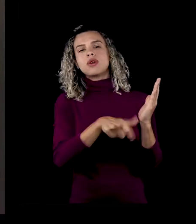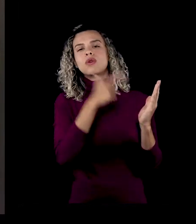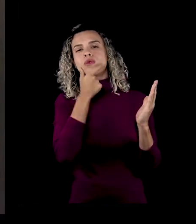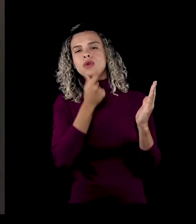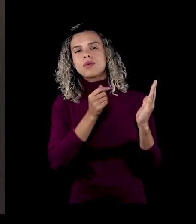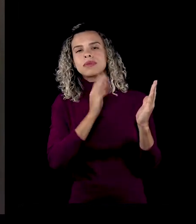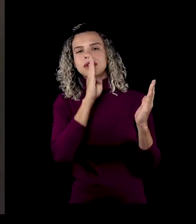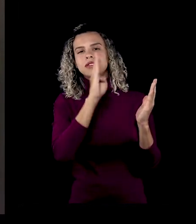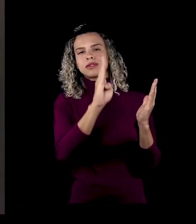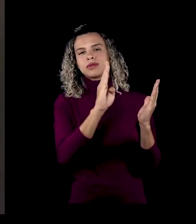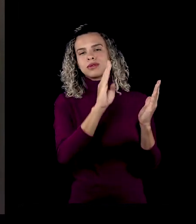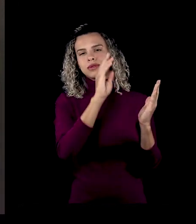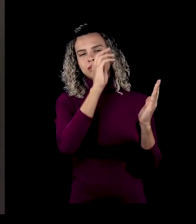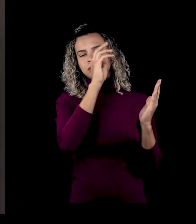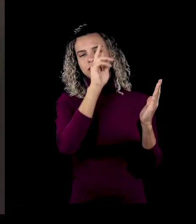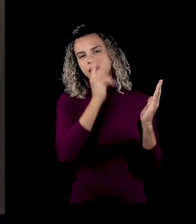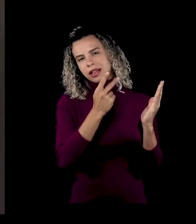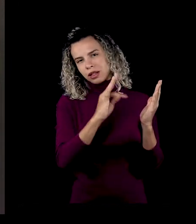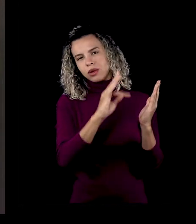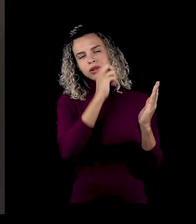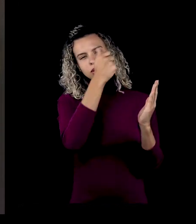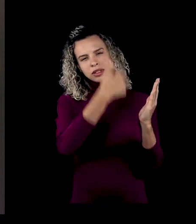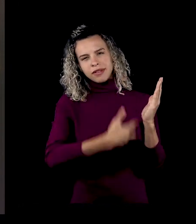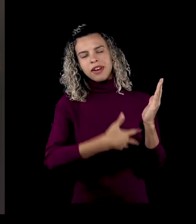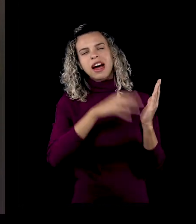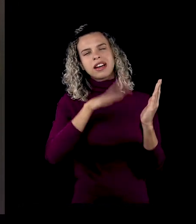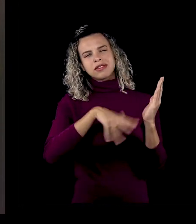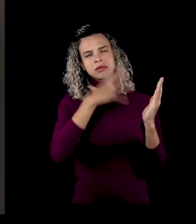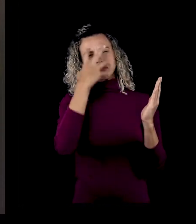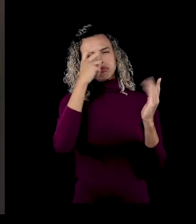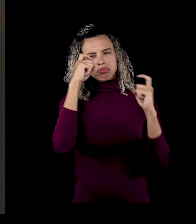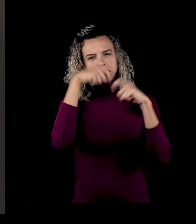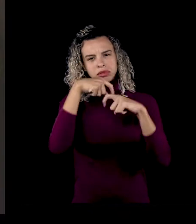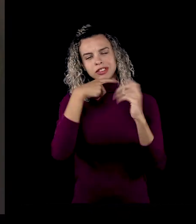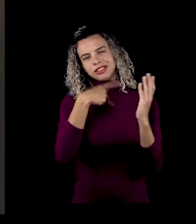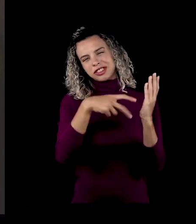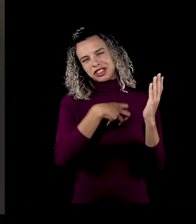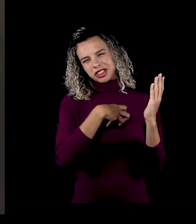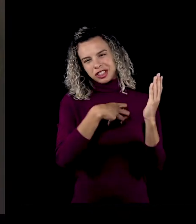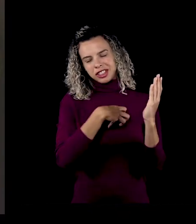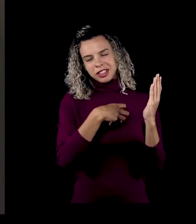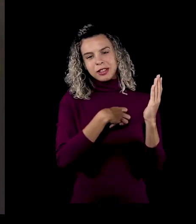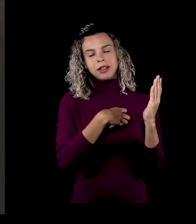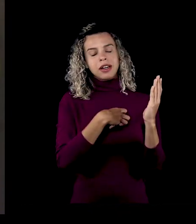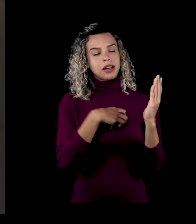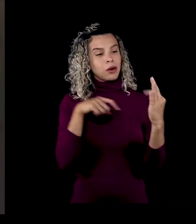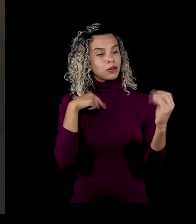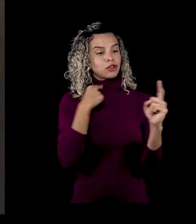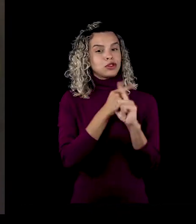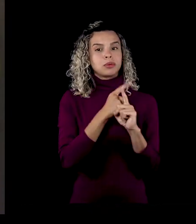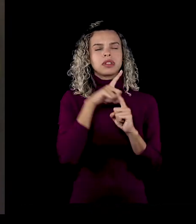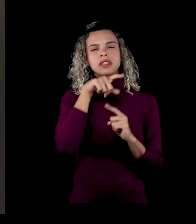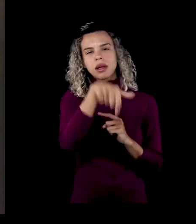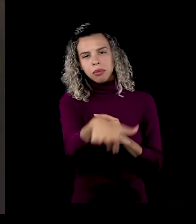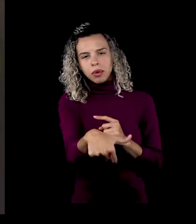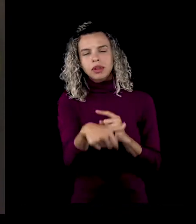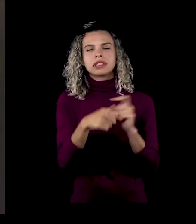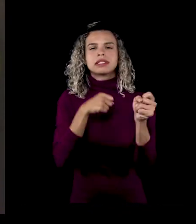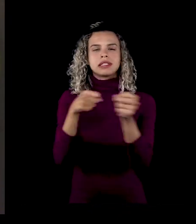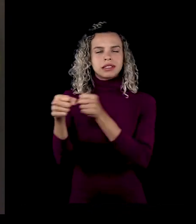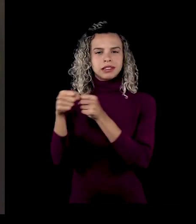e um homem hétero, e muitas vezes rabugento, como é o Graciliano Ramos, no sentido de eu ter descoberto depois, em